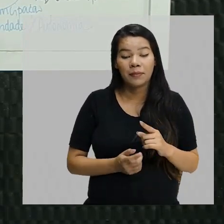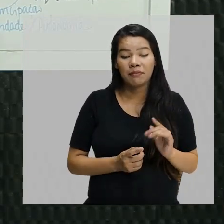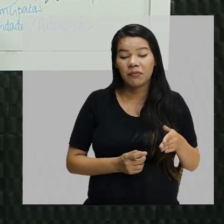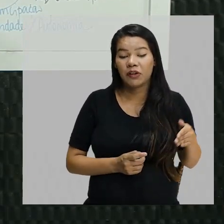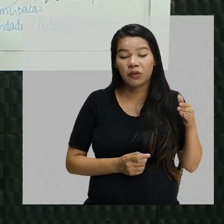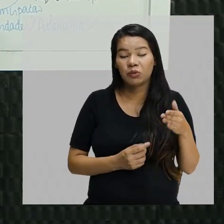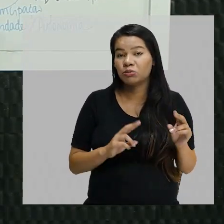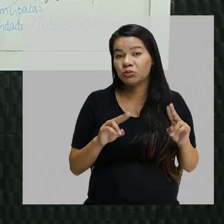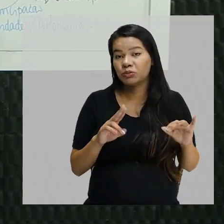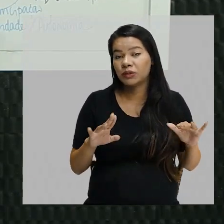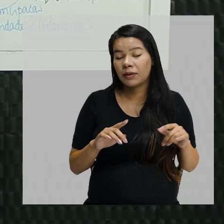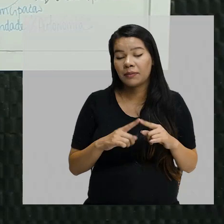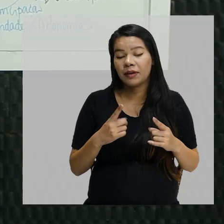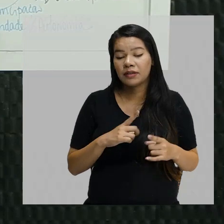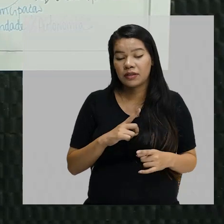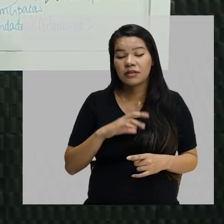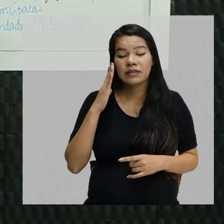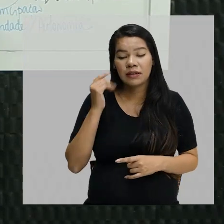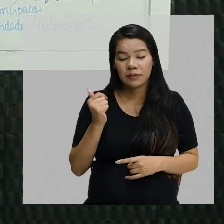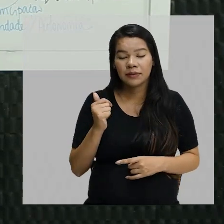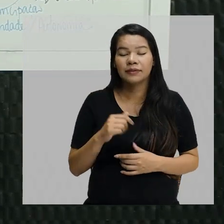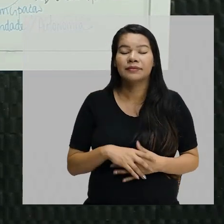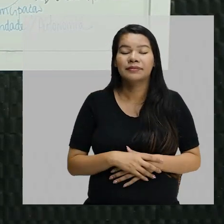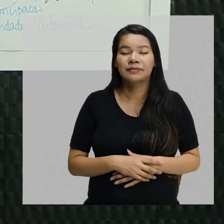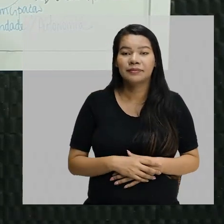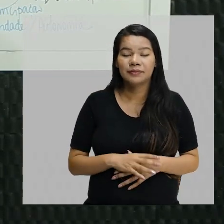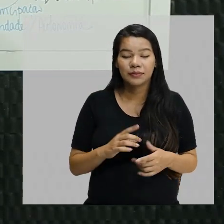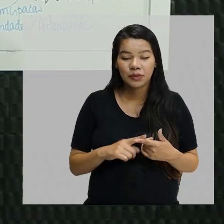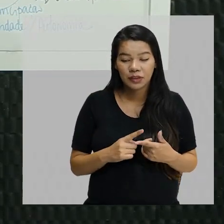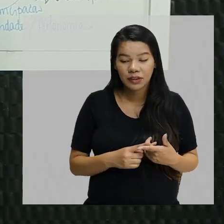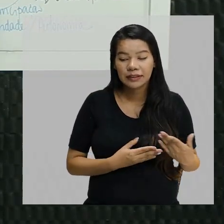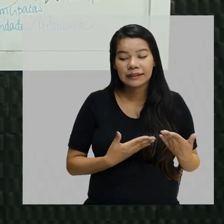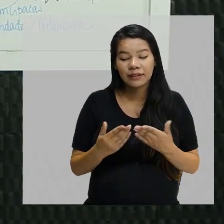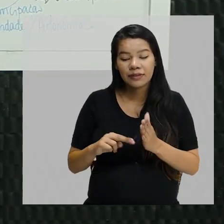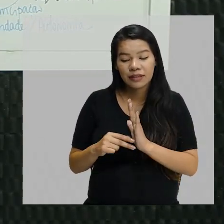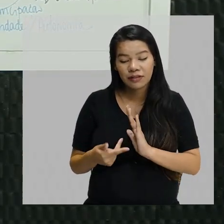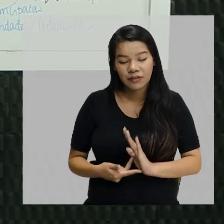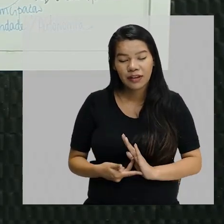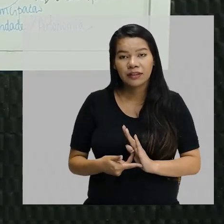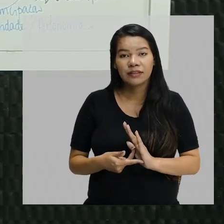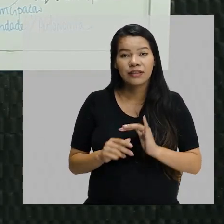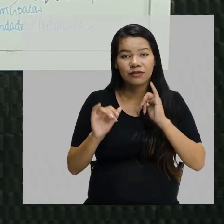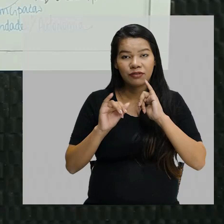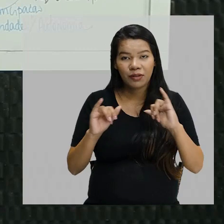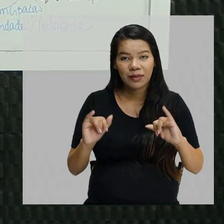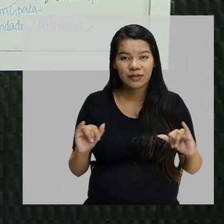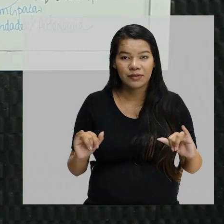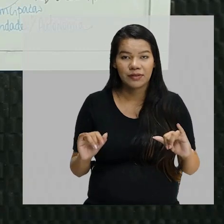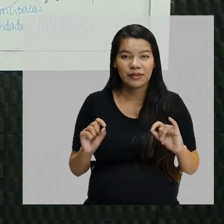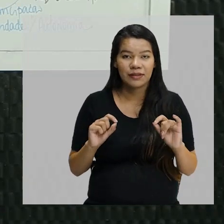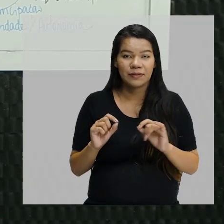porque significado que se dá aos dados que geram conhecimento que nós temos que gera sabedoria Ok